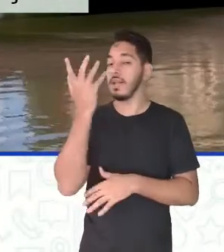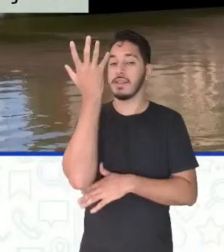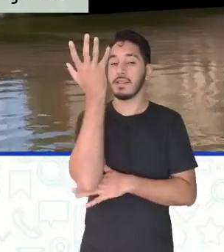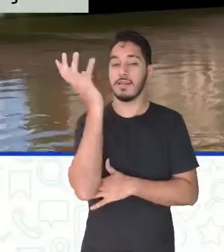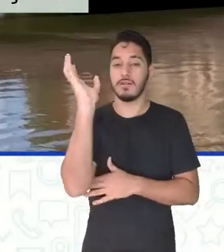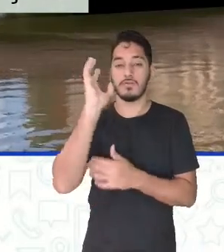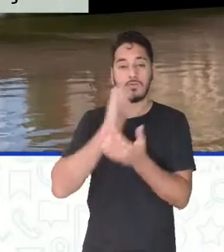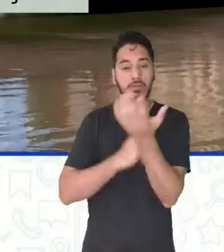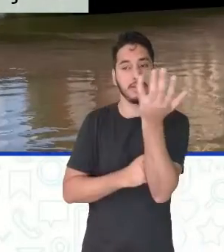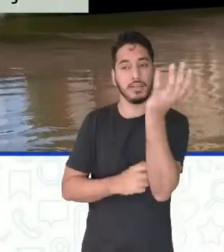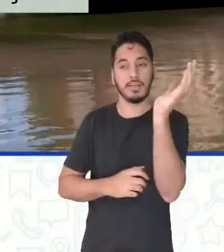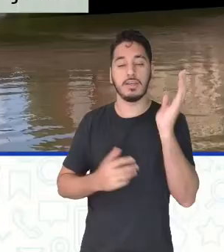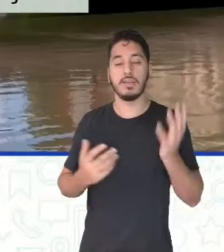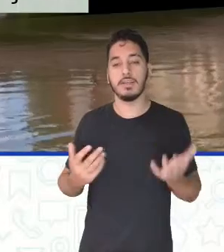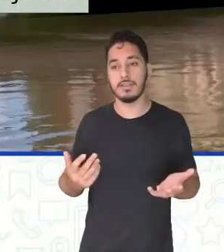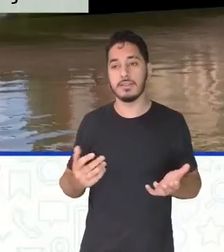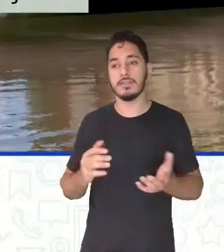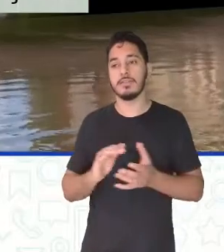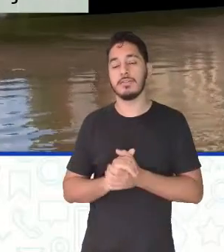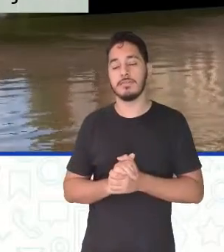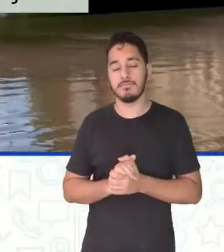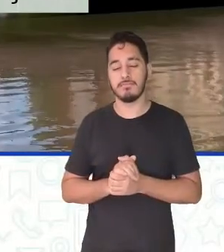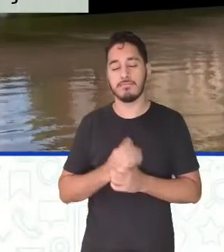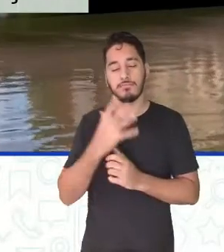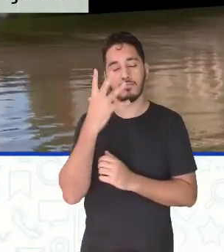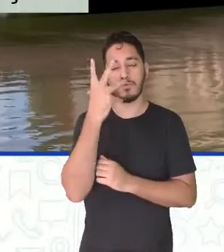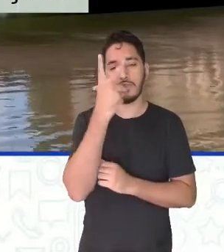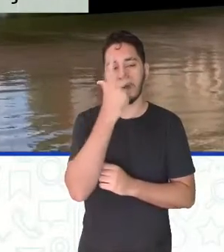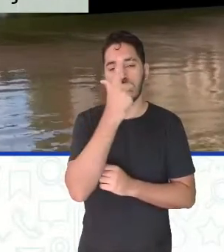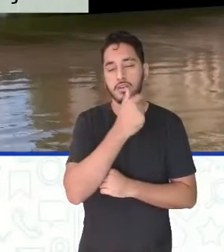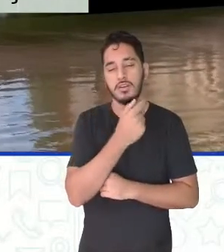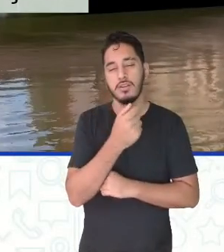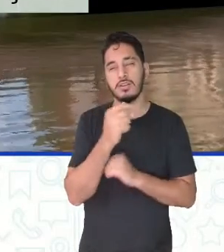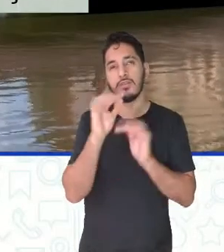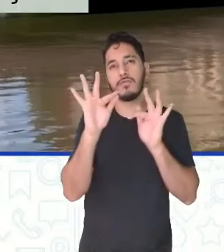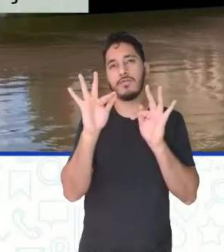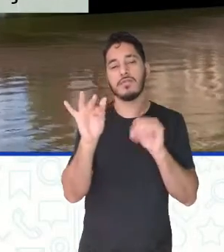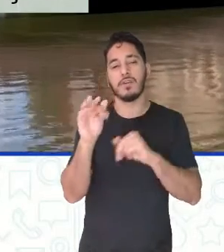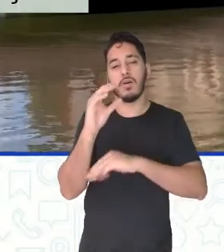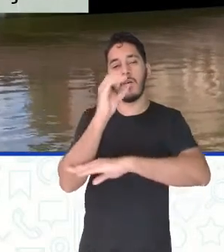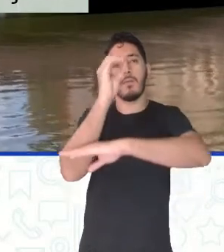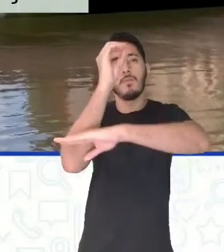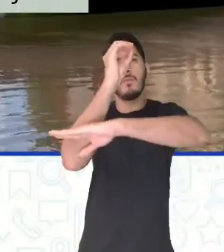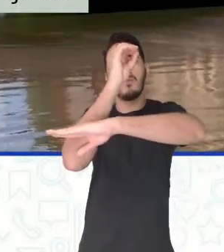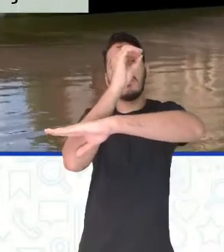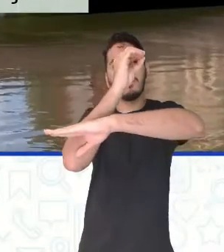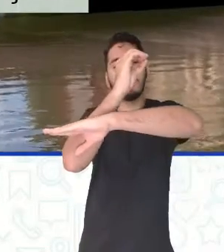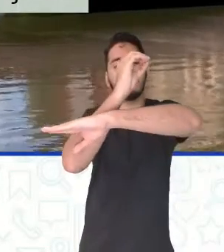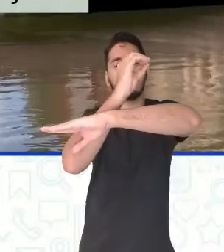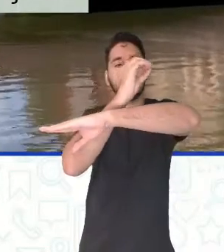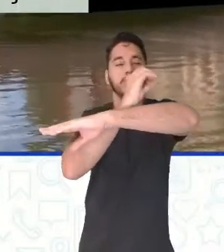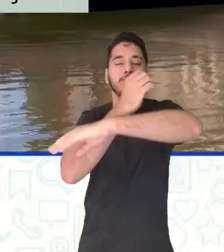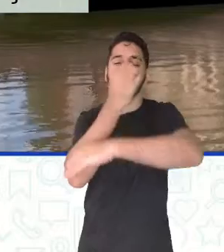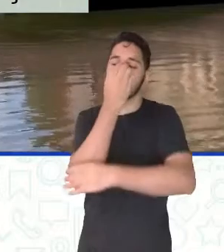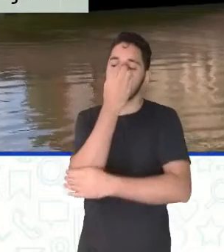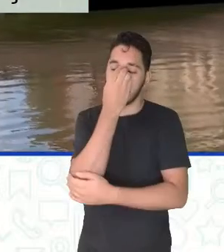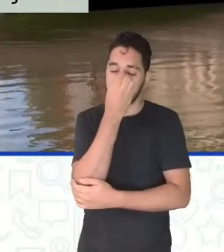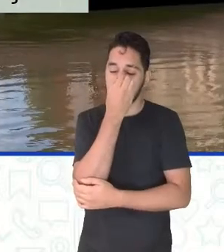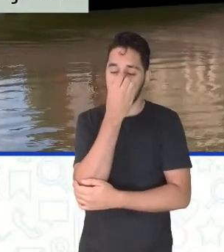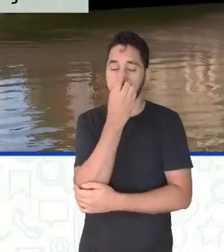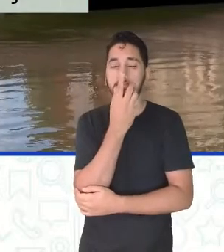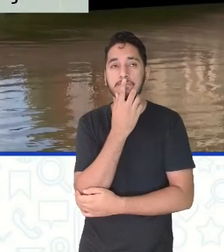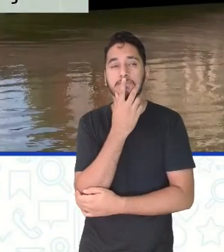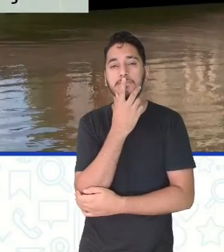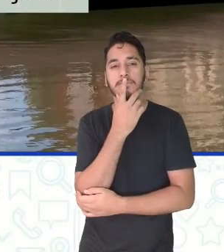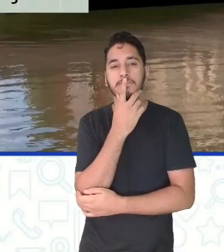natureza. Eita lá, espaço bonito, final de tarde, pôr do sol, é lindo, viu? Rapaz, eu vi o pôr do sol,